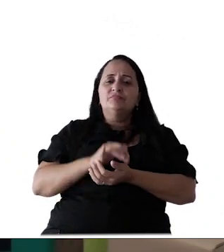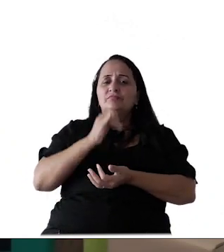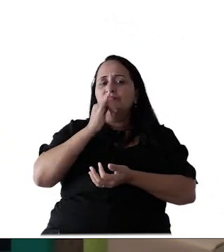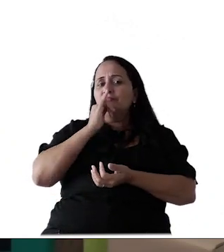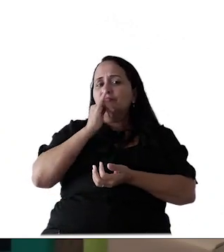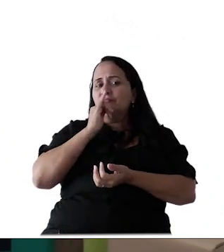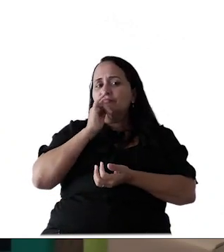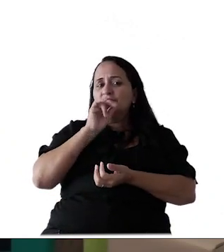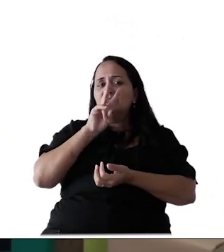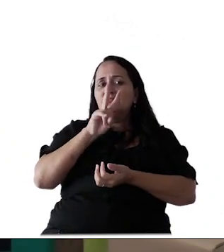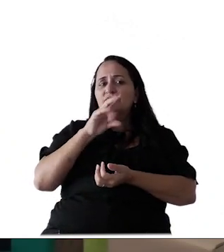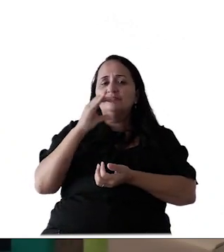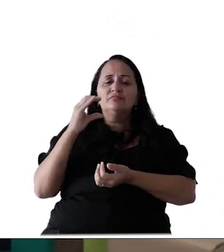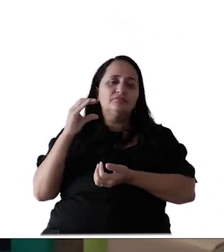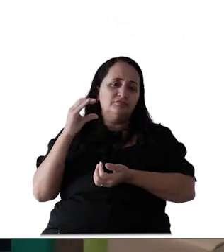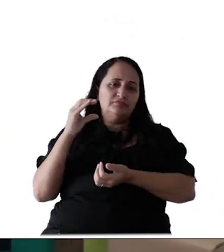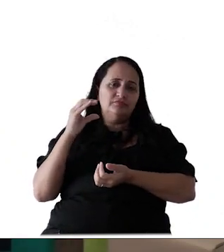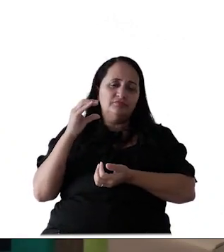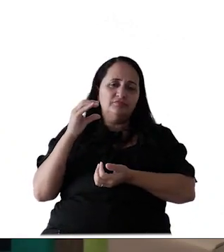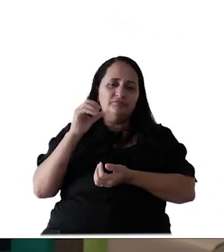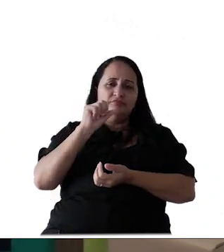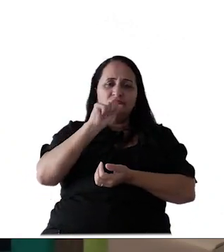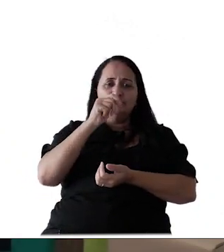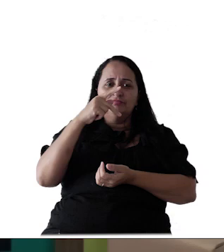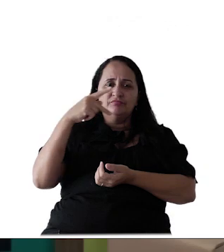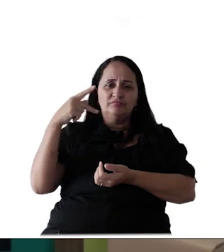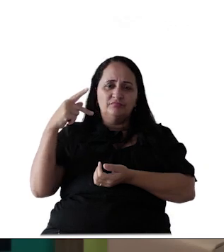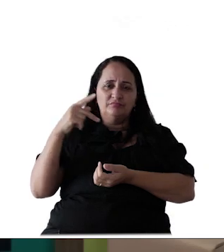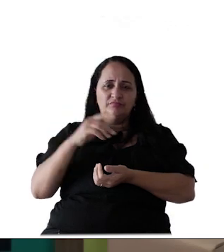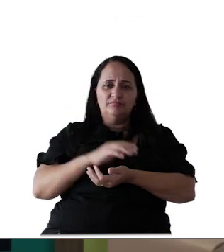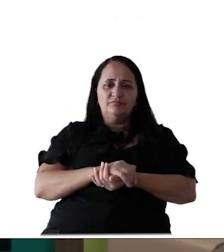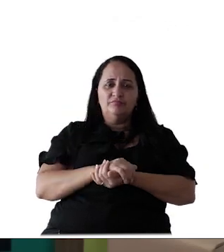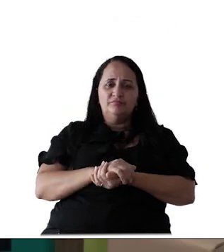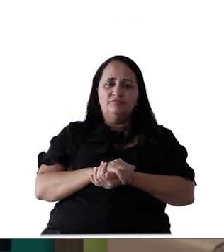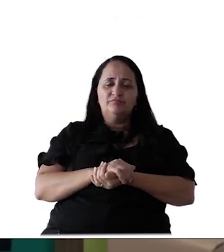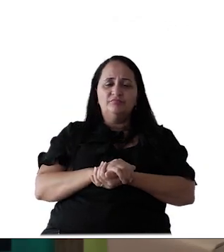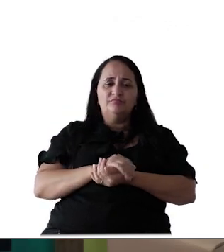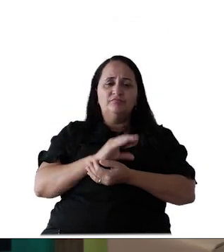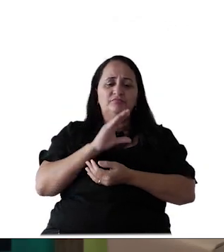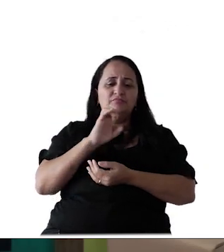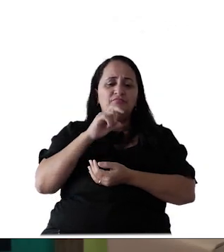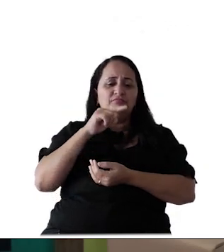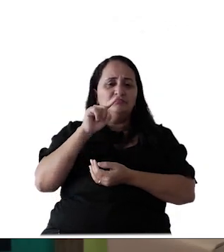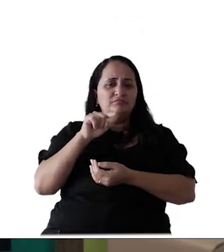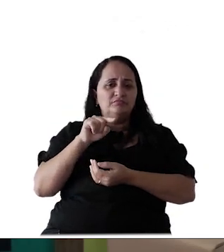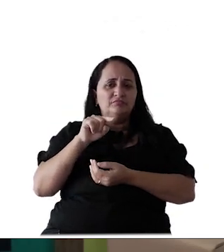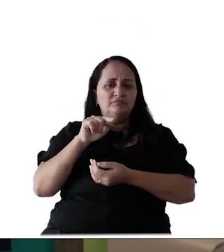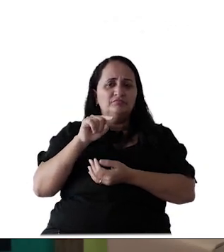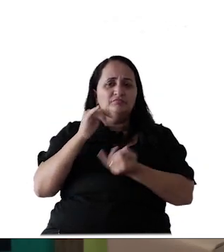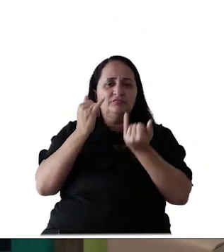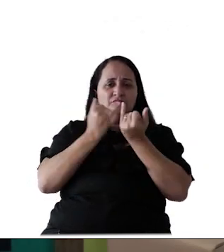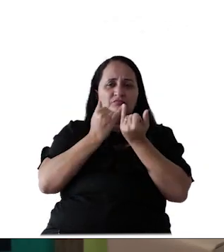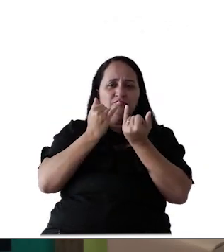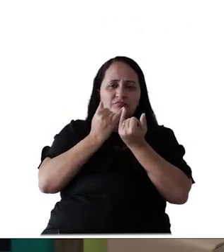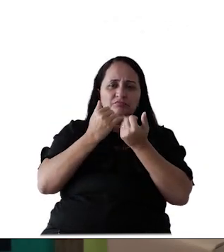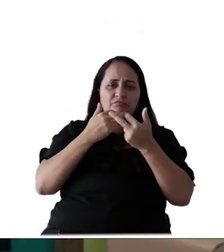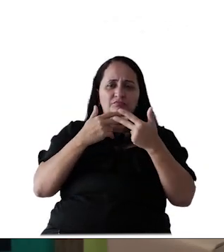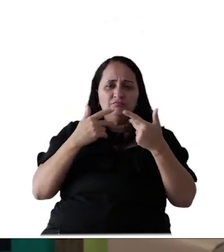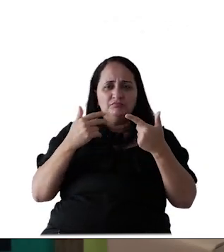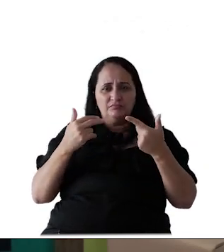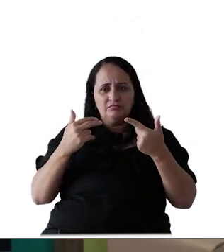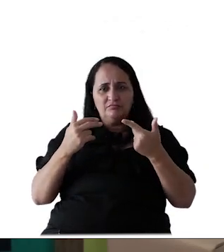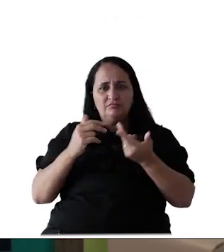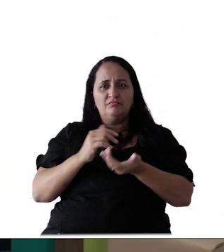VC para os aplicativos de mensagem, C numa fofoca, você quando quer